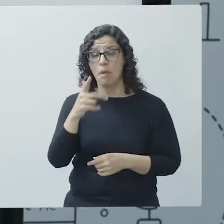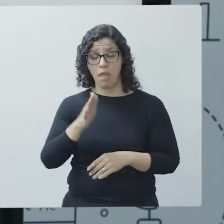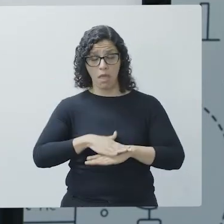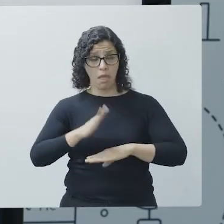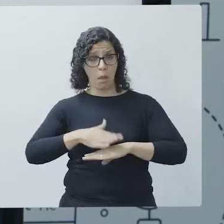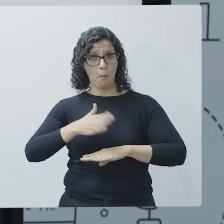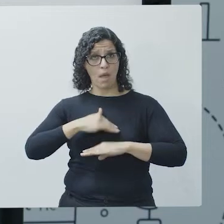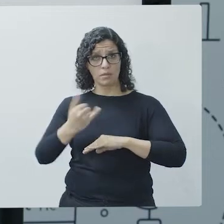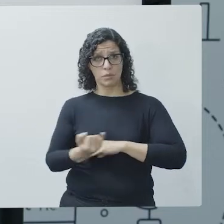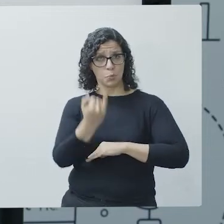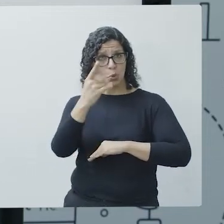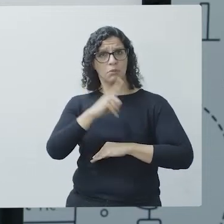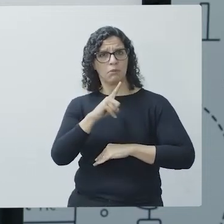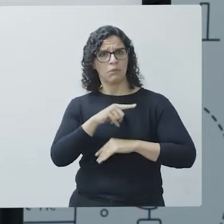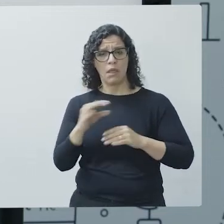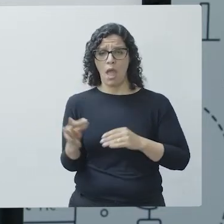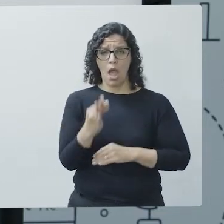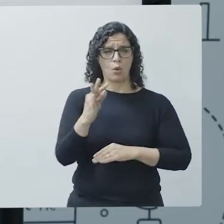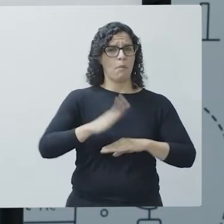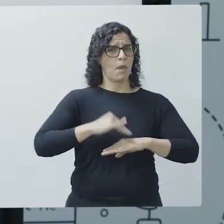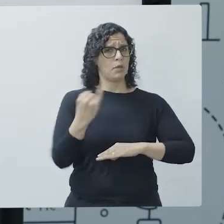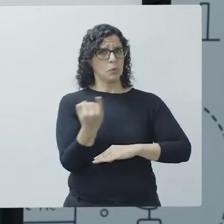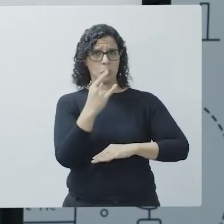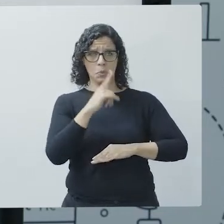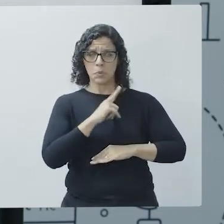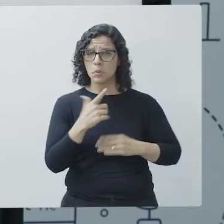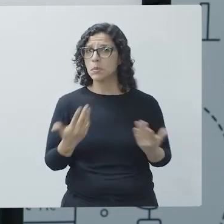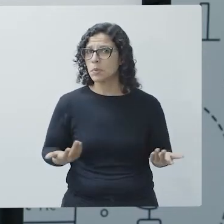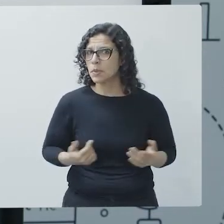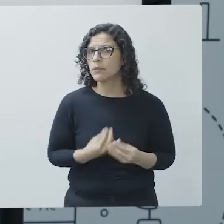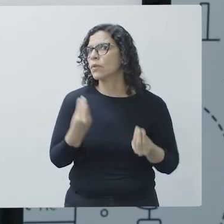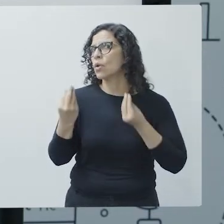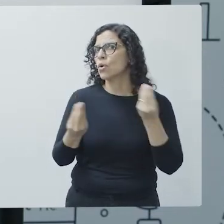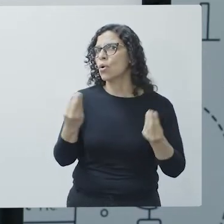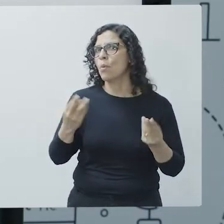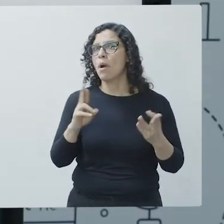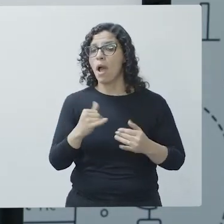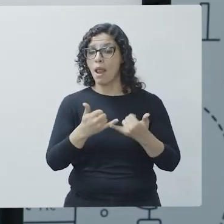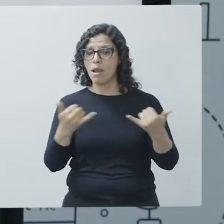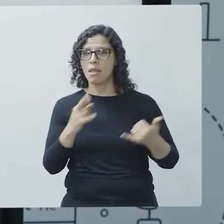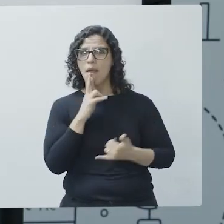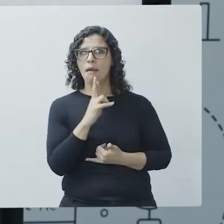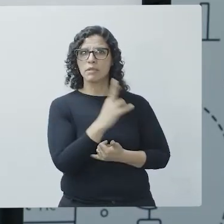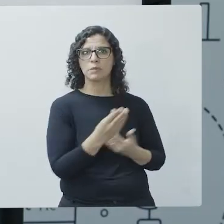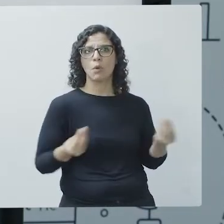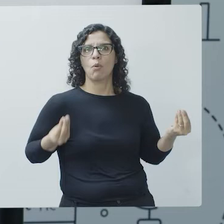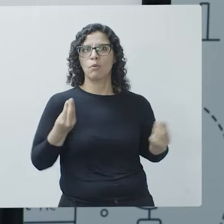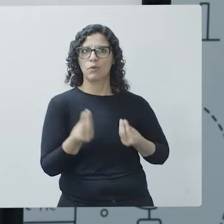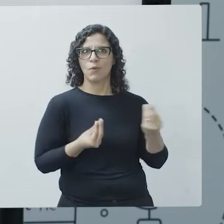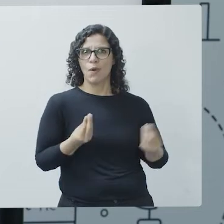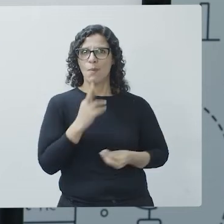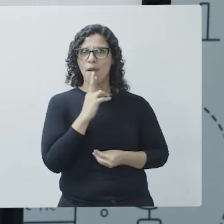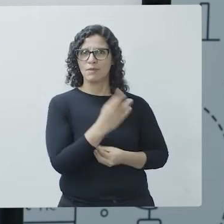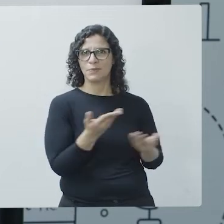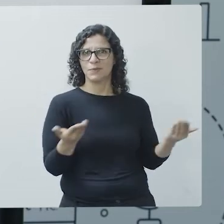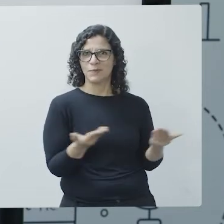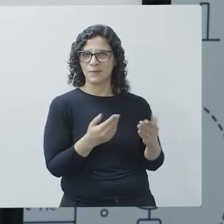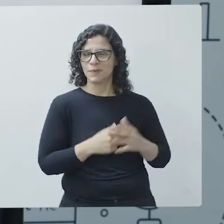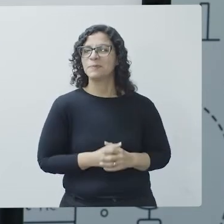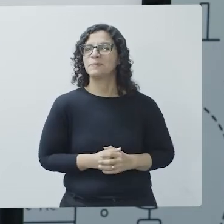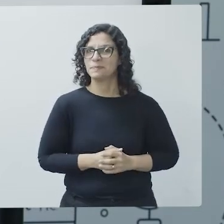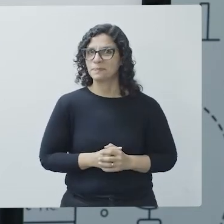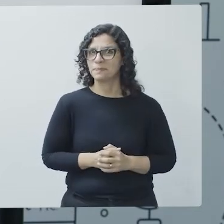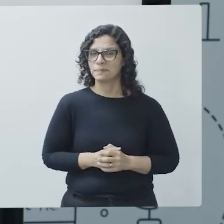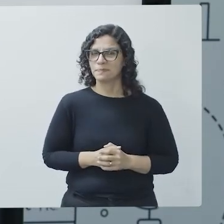mais importante, né? A agulha é a mais importante. Como essa, né, linha poderia responder a